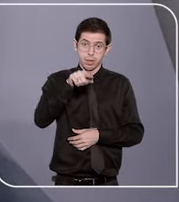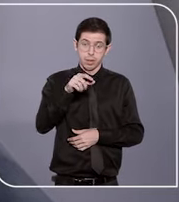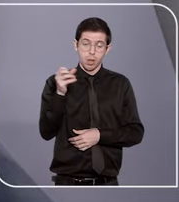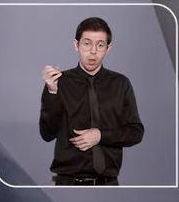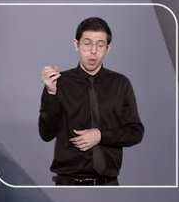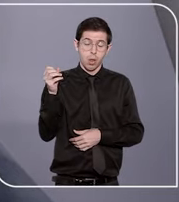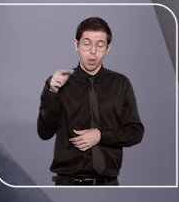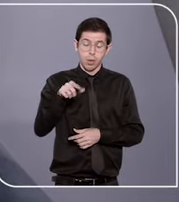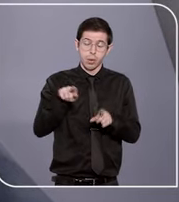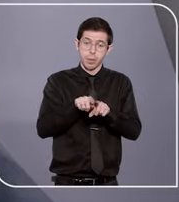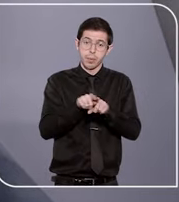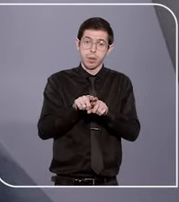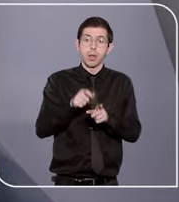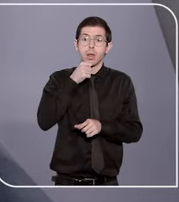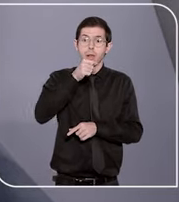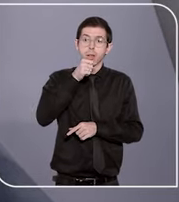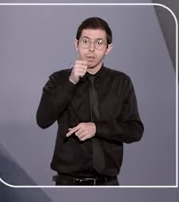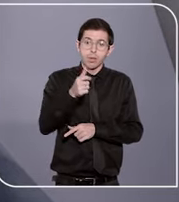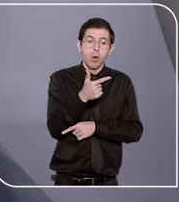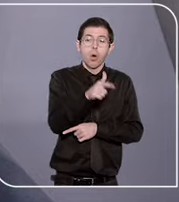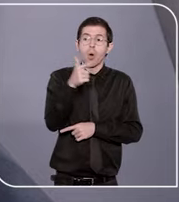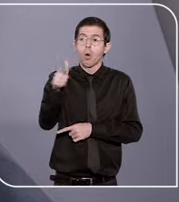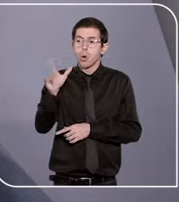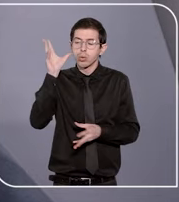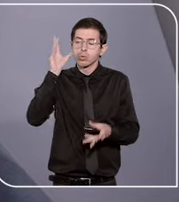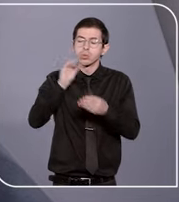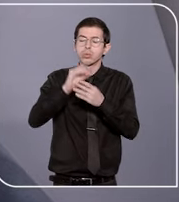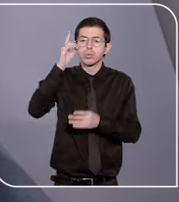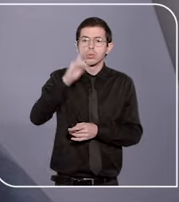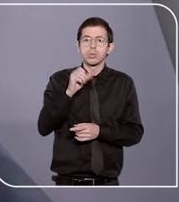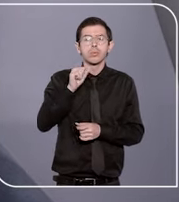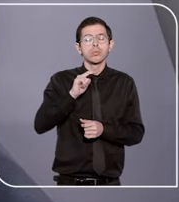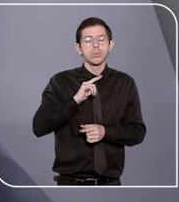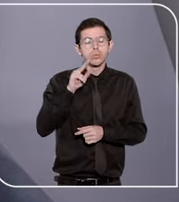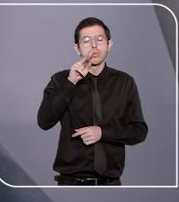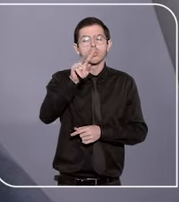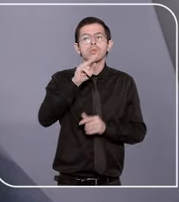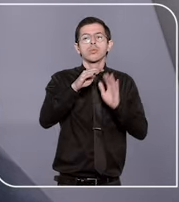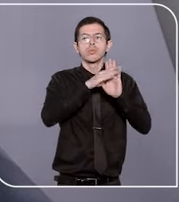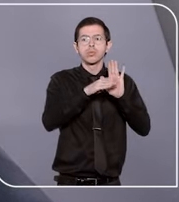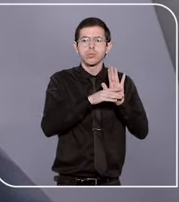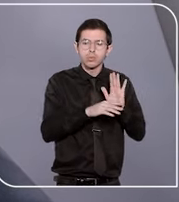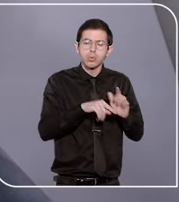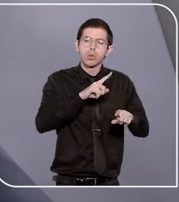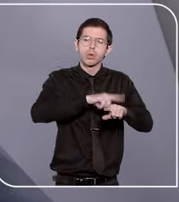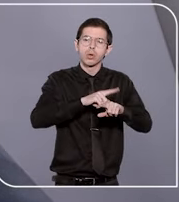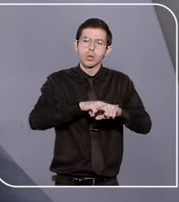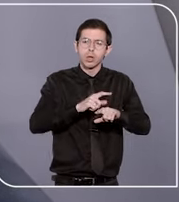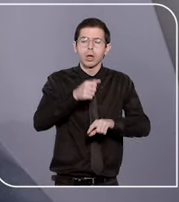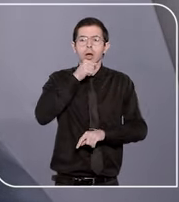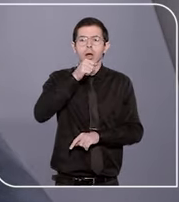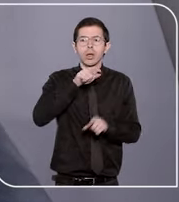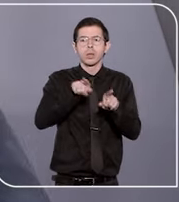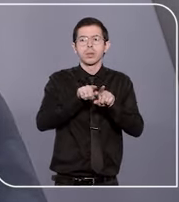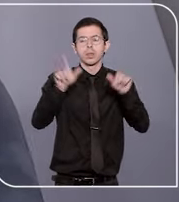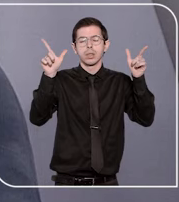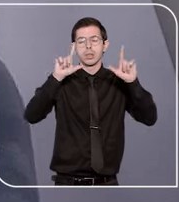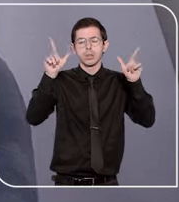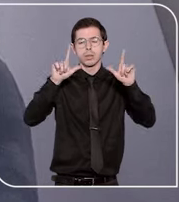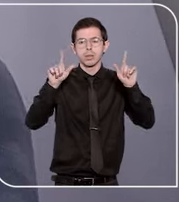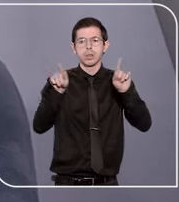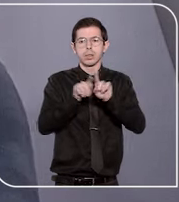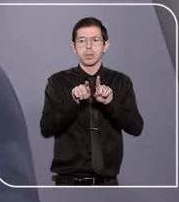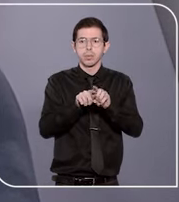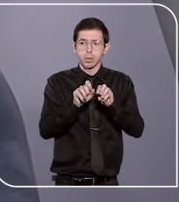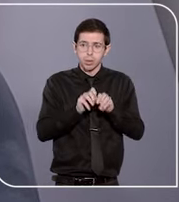outras entrevistas do Entender Direito, acompanhe a programação da Rádio e da TV Justiça e os nossos canais nas principais plataformas